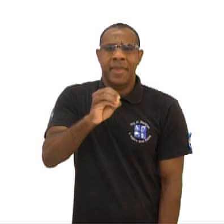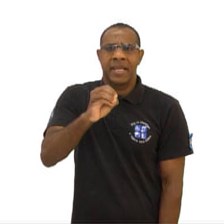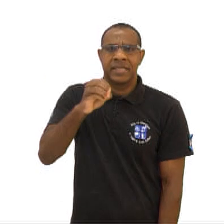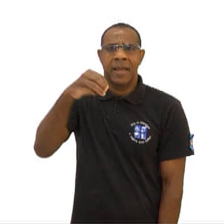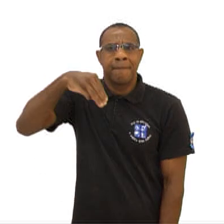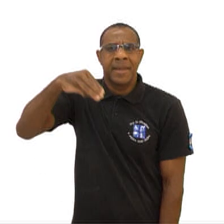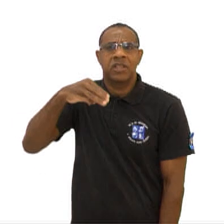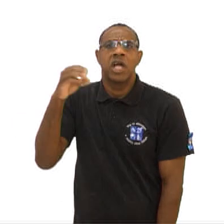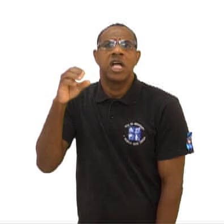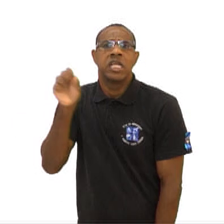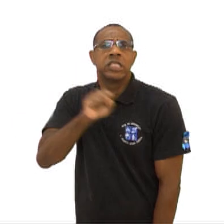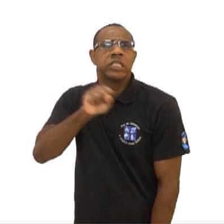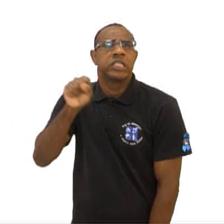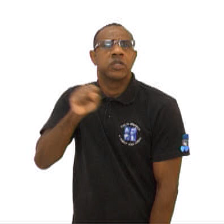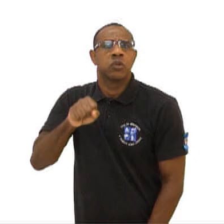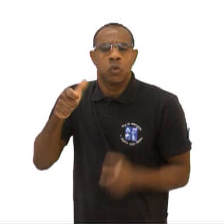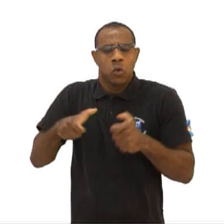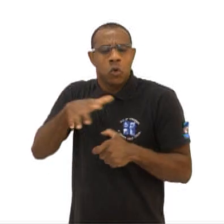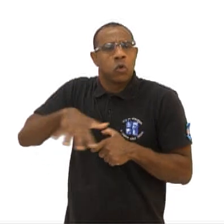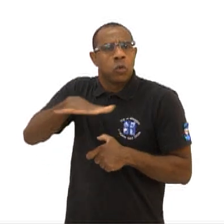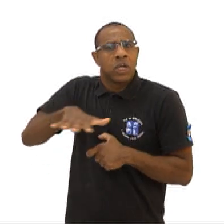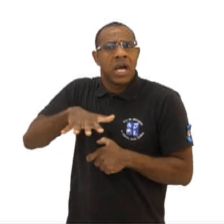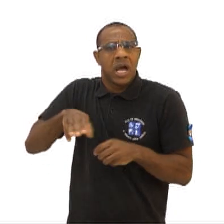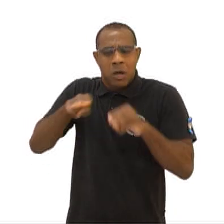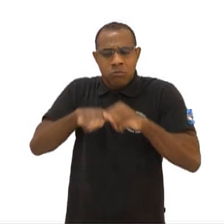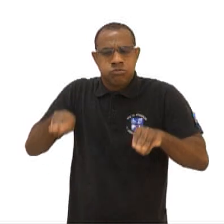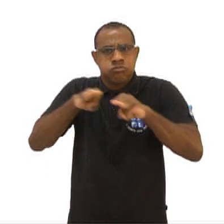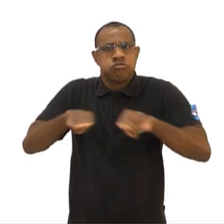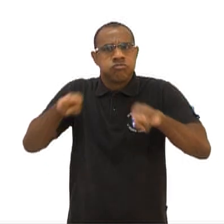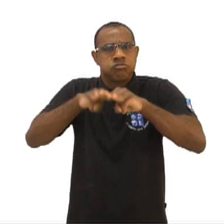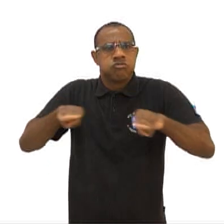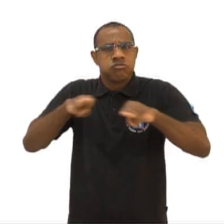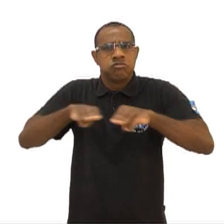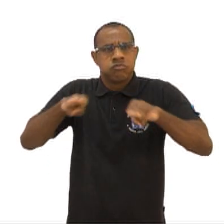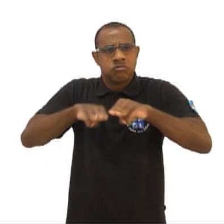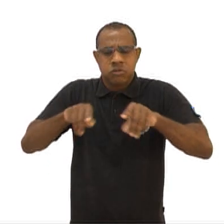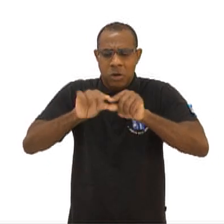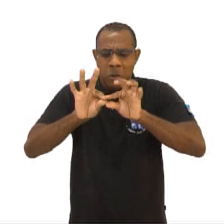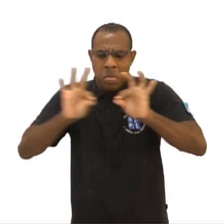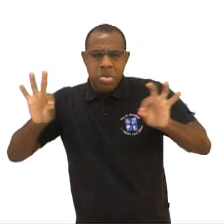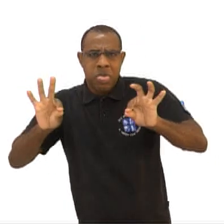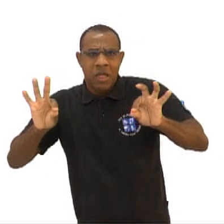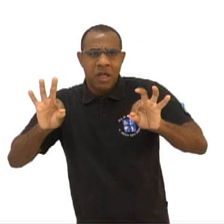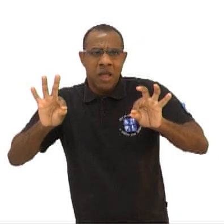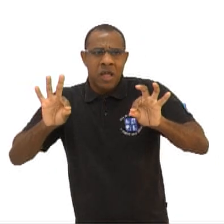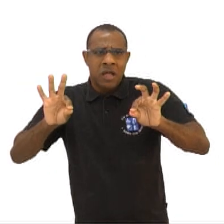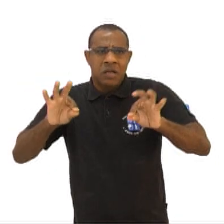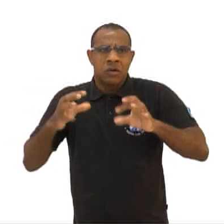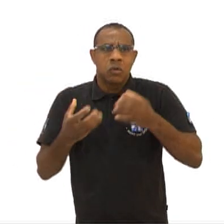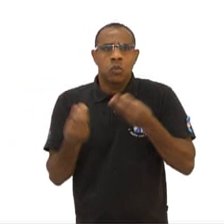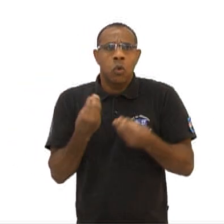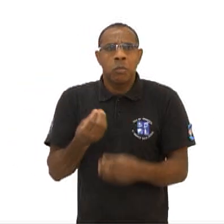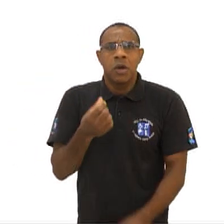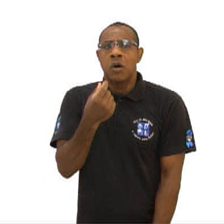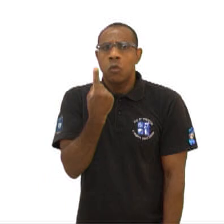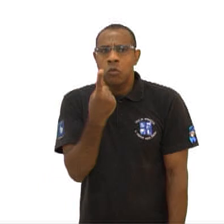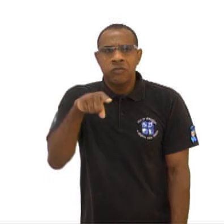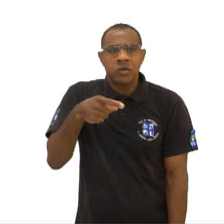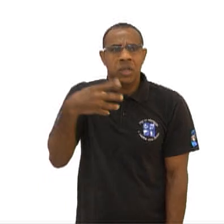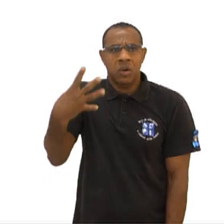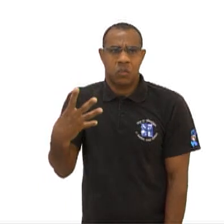segundo, por uma região com um campo magnético uniforme de módulo 1,4 vezes 10 elevado a menos